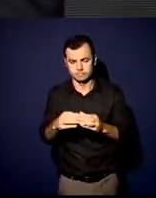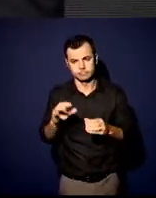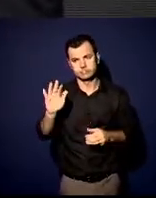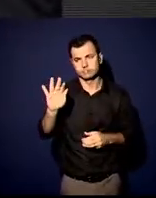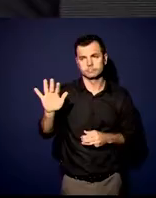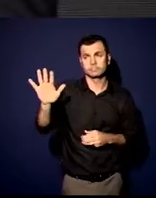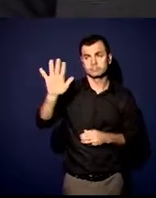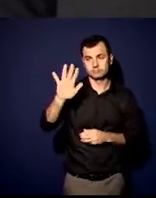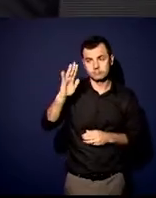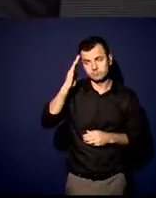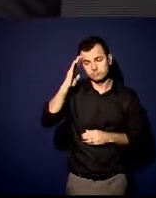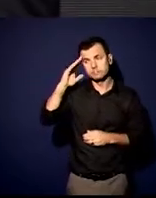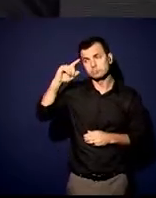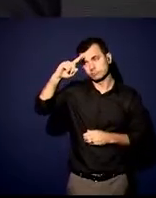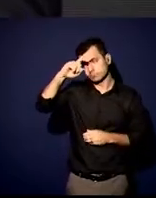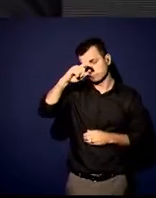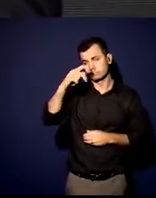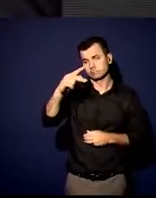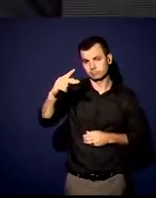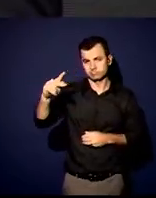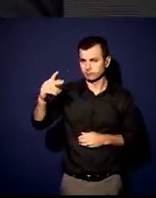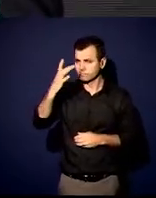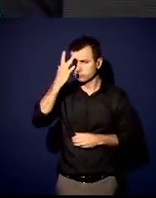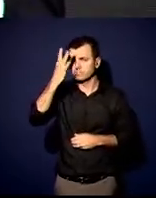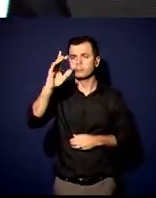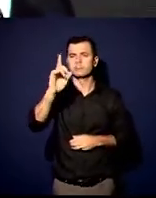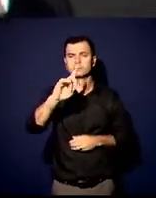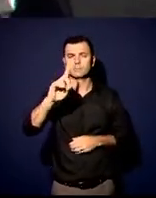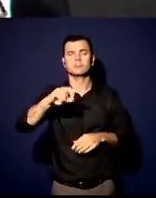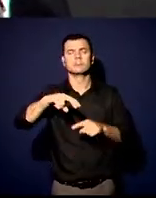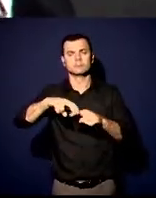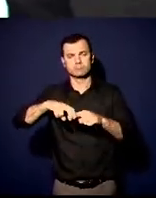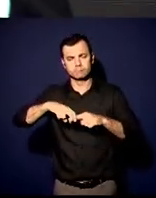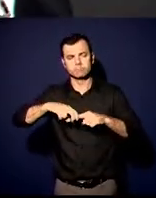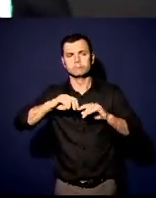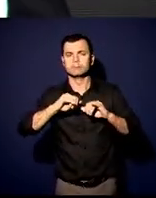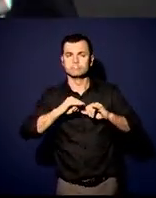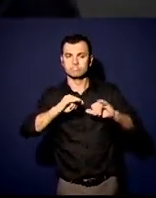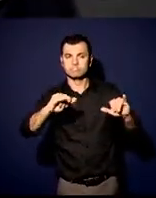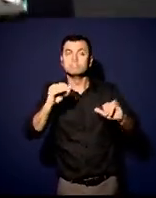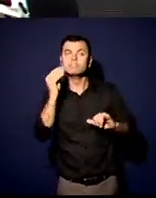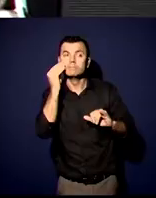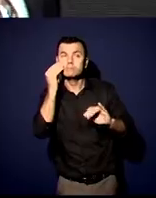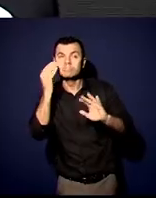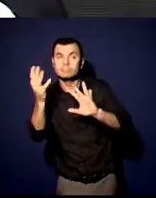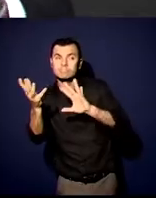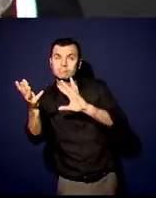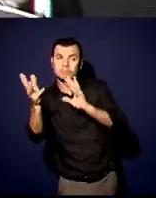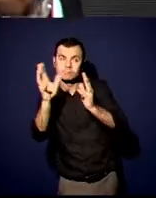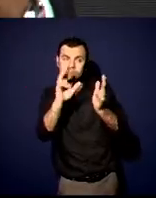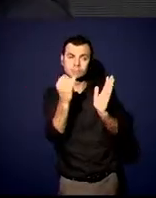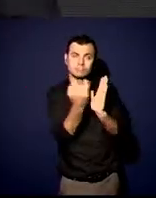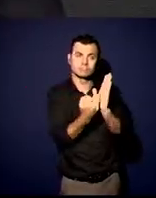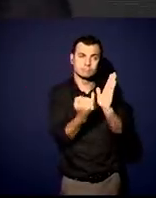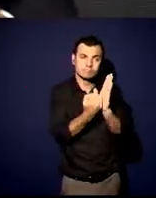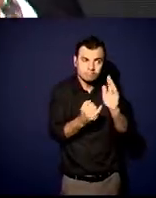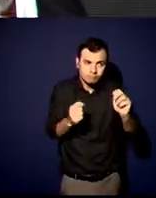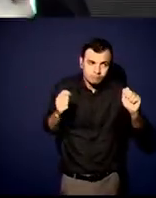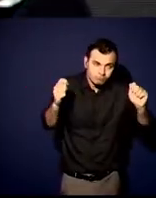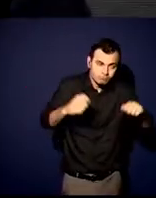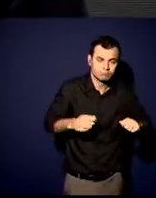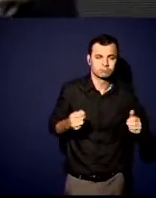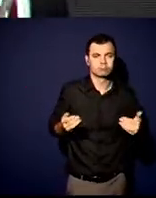então não é um tema fácil por isso que eu digo nós vamos tentar fazer uma reforma tributária possível nesse momento passo a passo